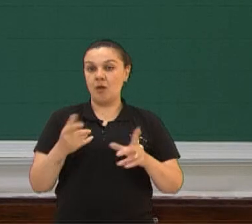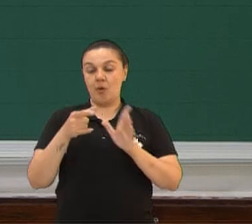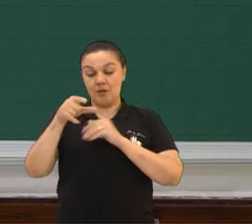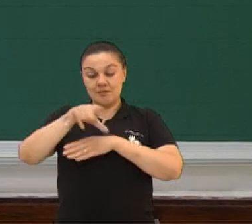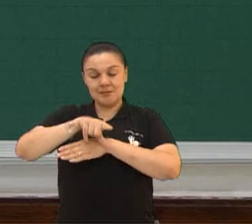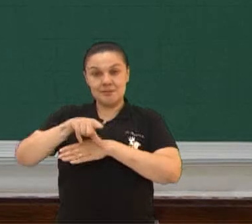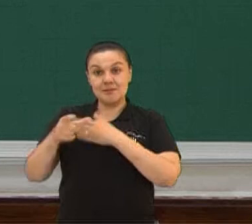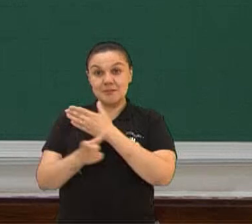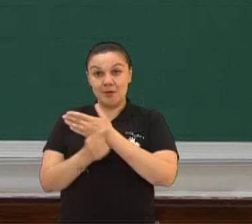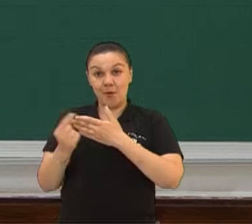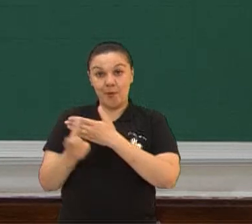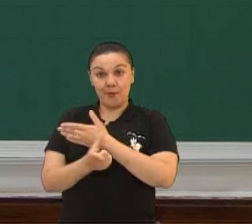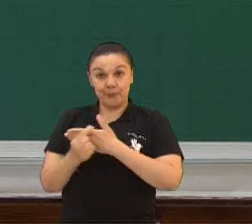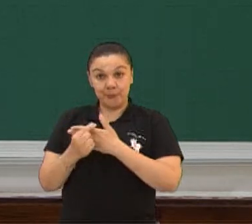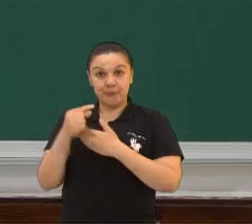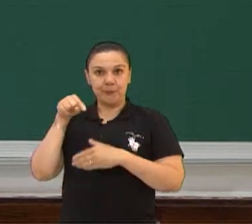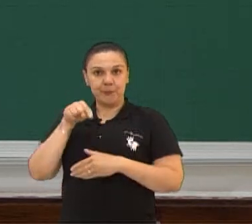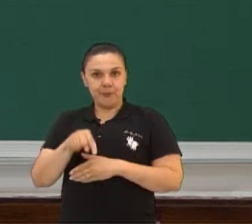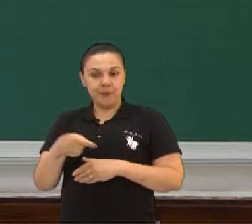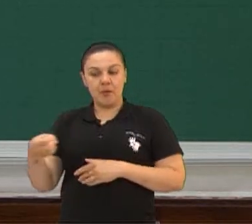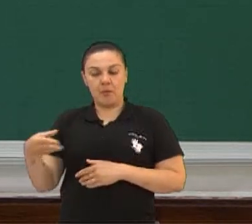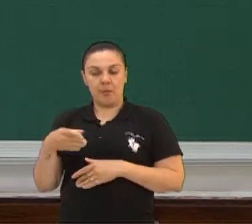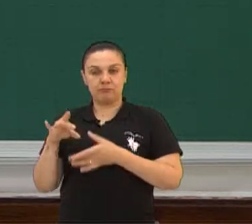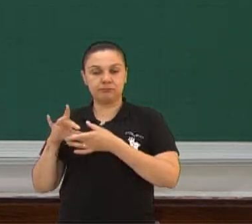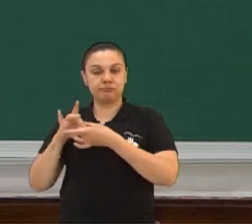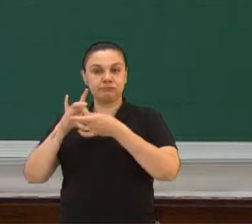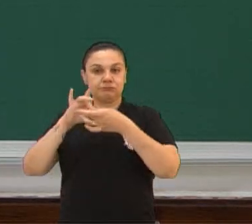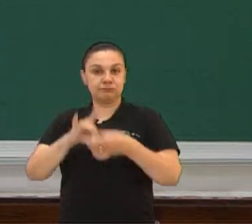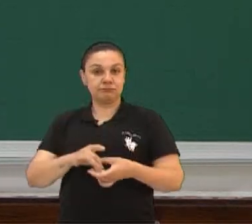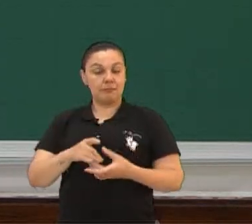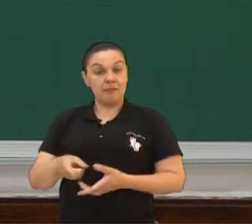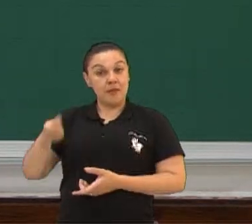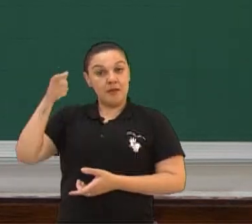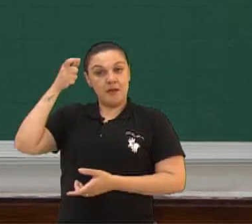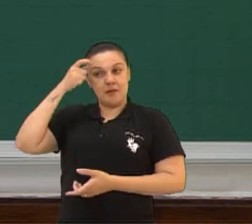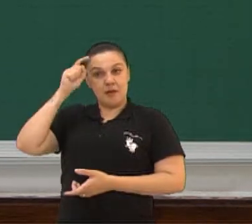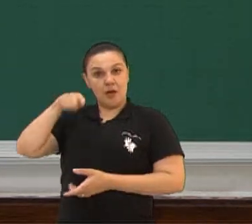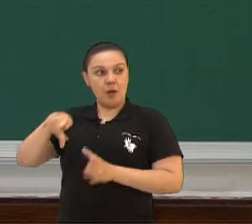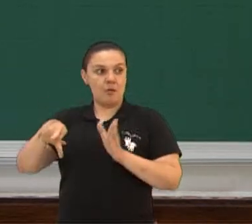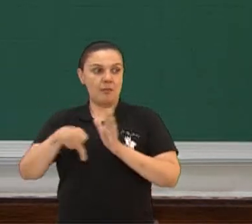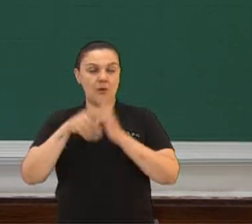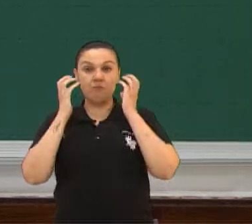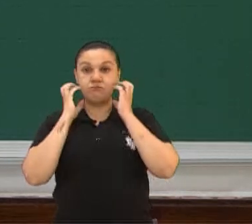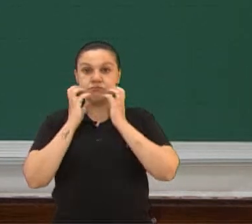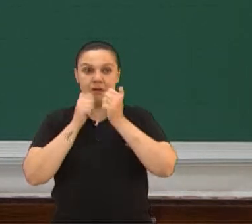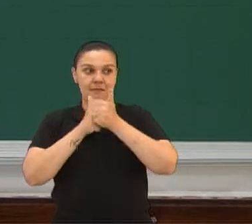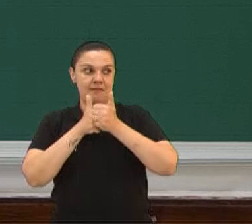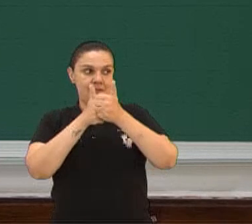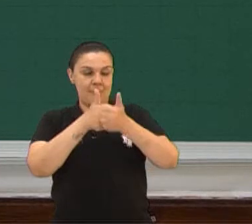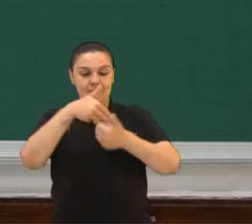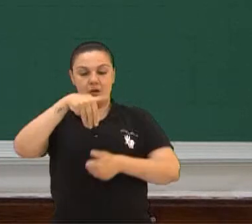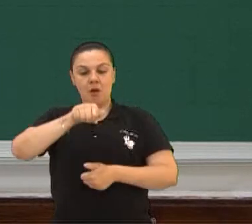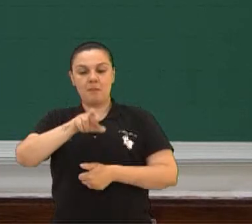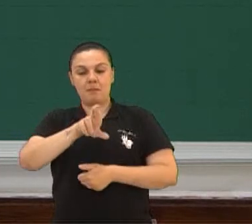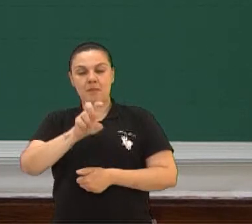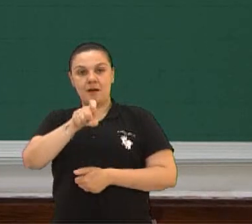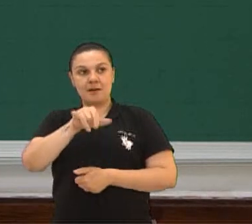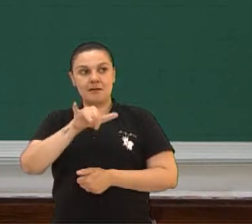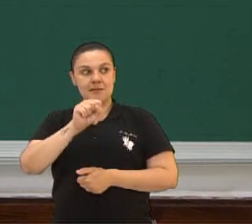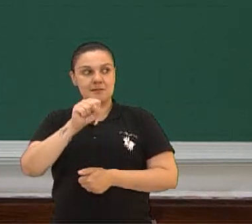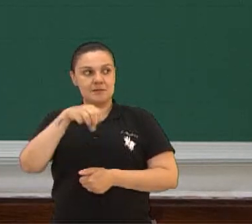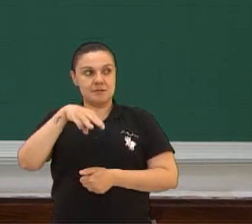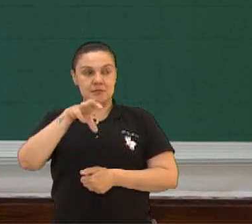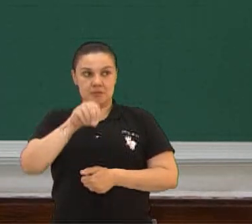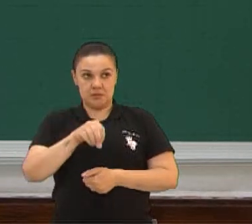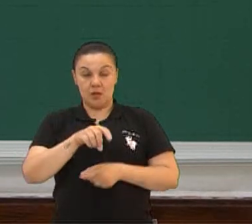autores, eles vêm de uma corrente ideológica que é o marxismo, né, professor? Só que